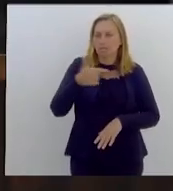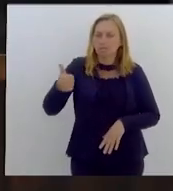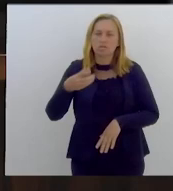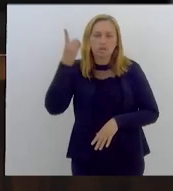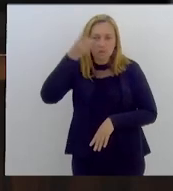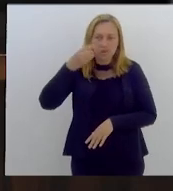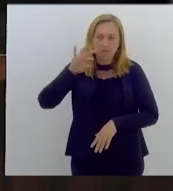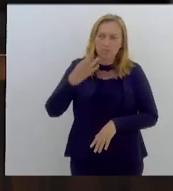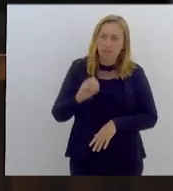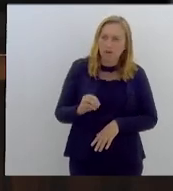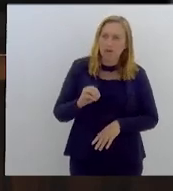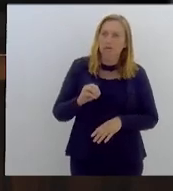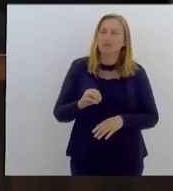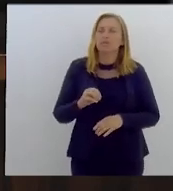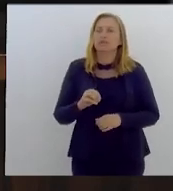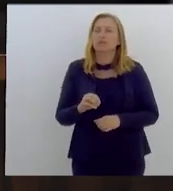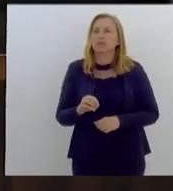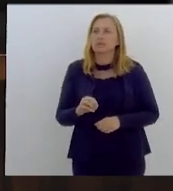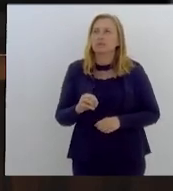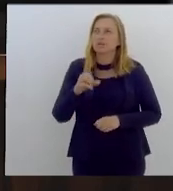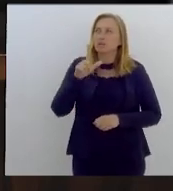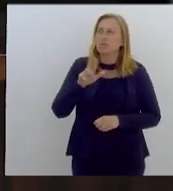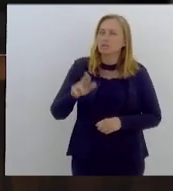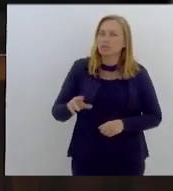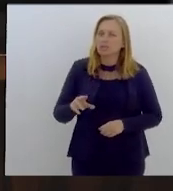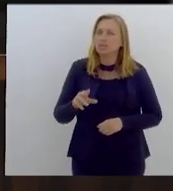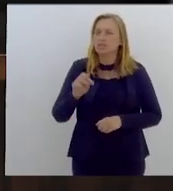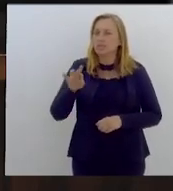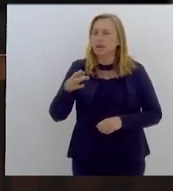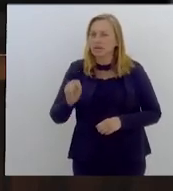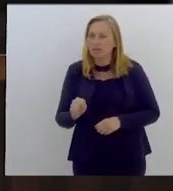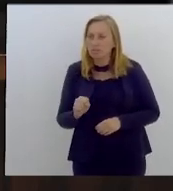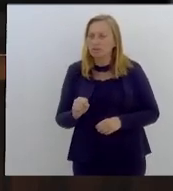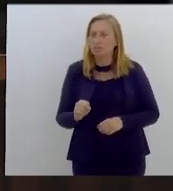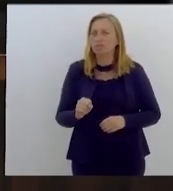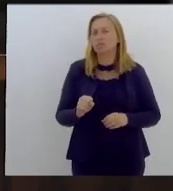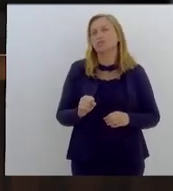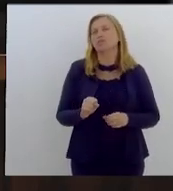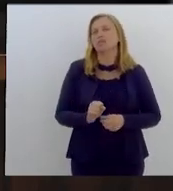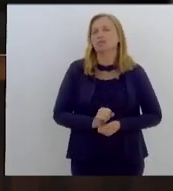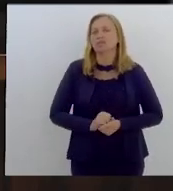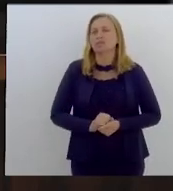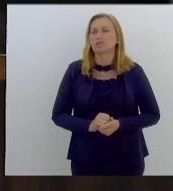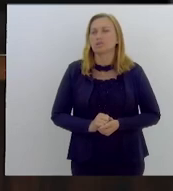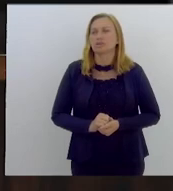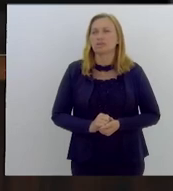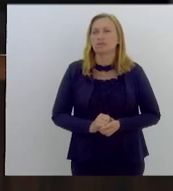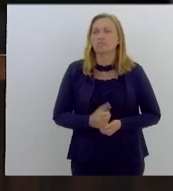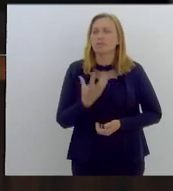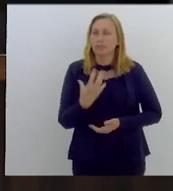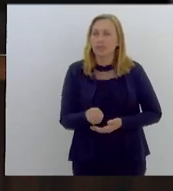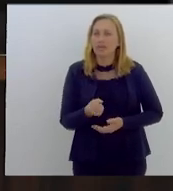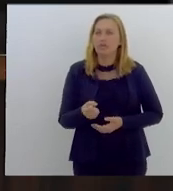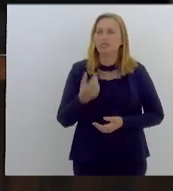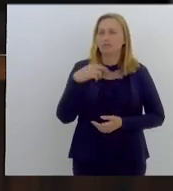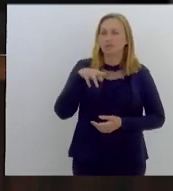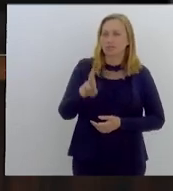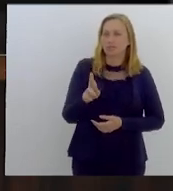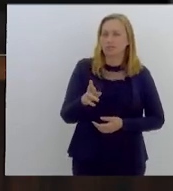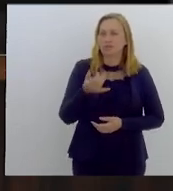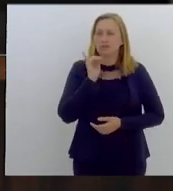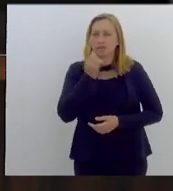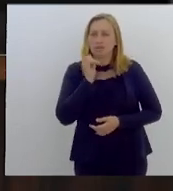Abraão, concede o diploma Luiz Guimarães, excelentíssimo senhor prefeito de Areal, José Augusto Bernardo Lima, parecer favorável, Rosenberg Reis,